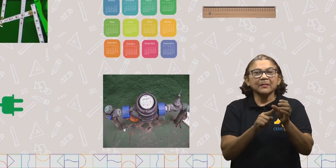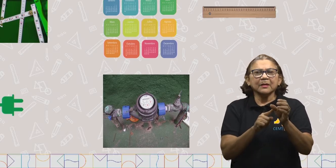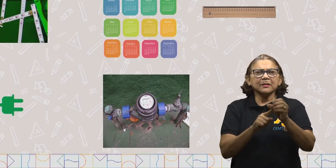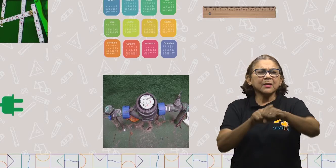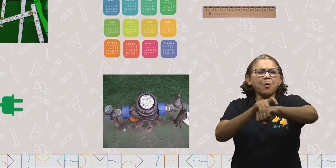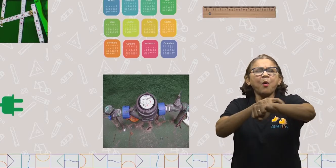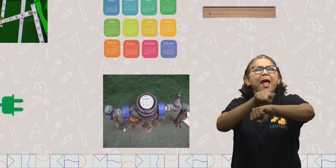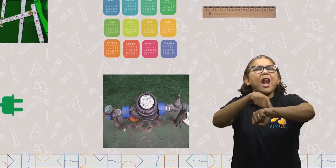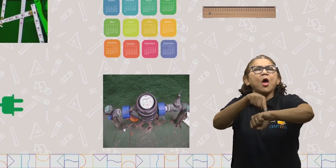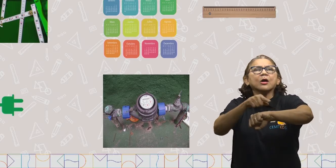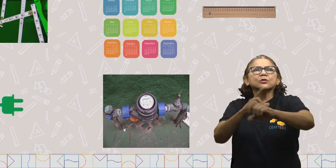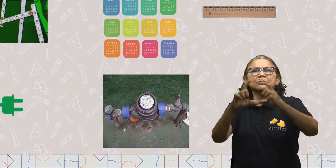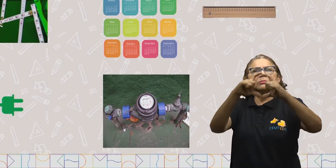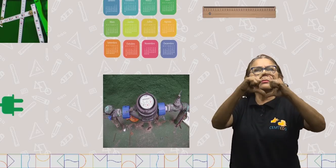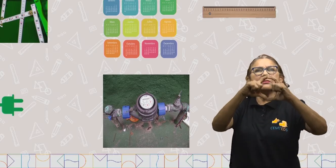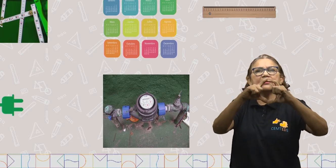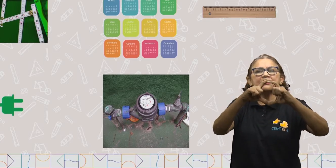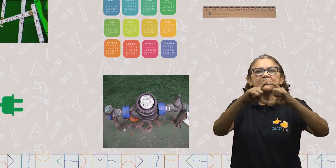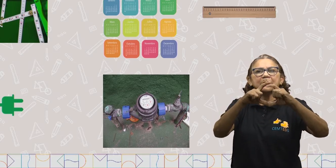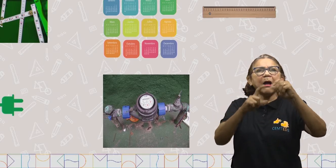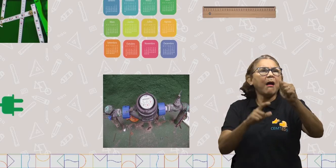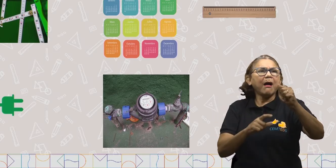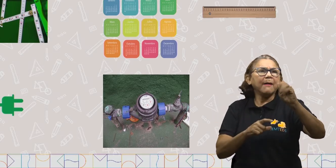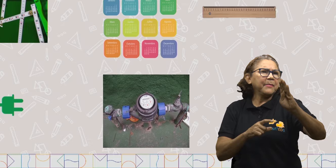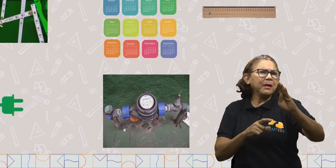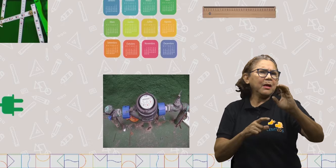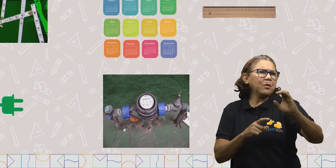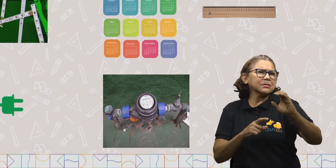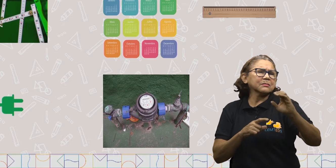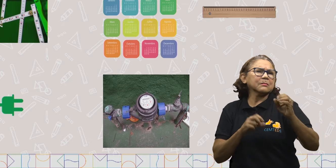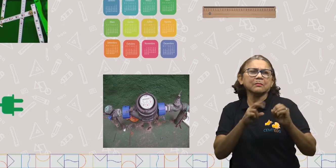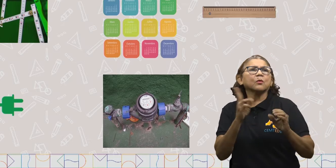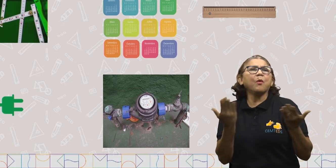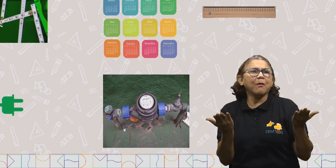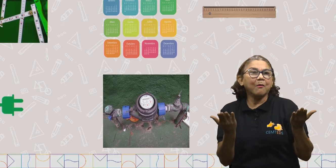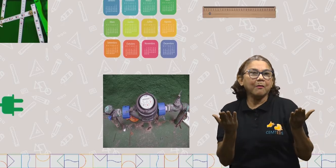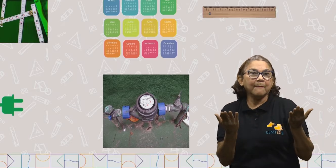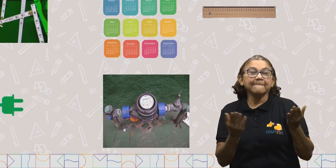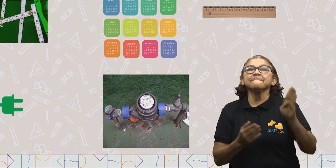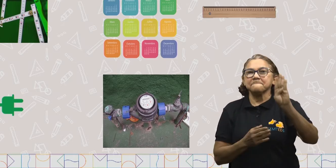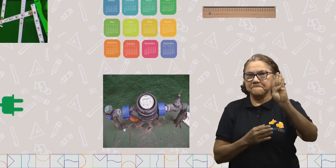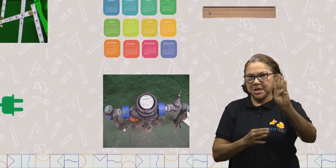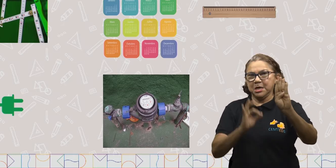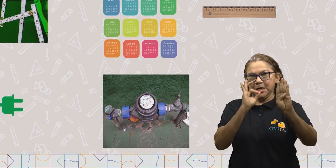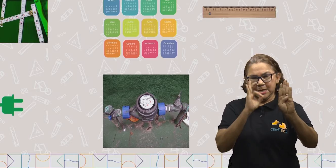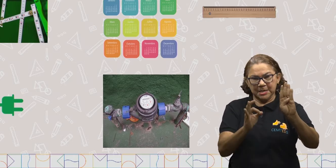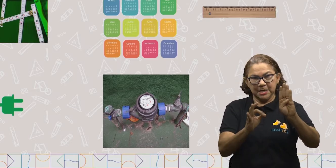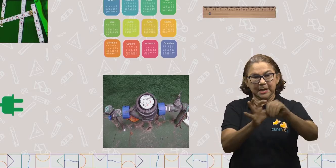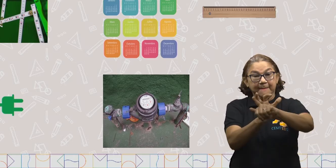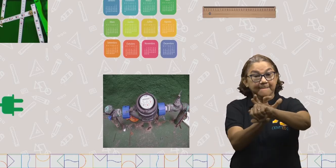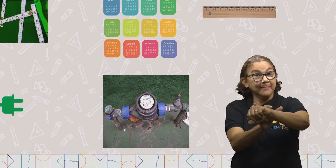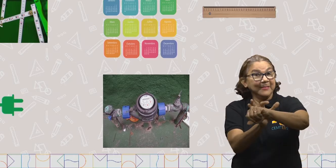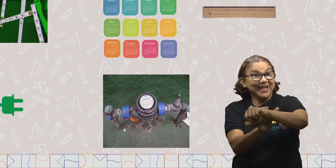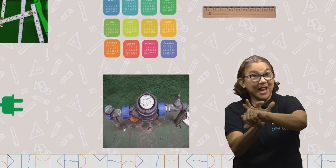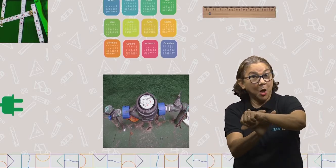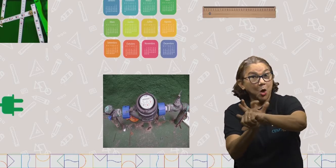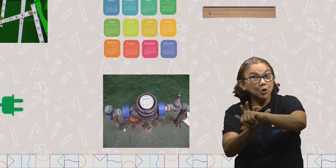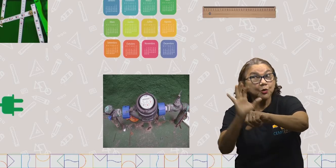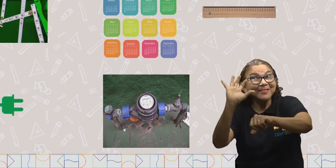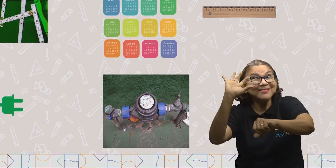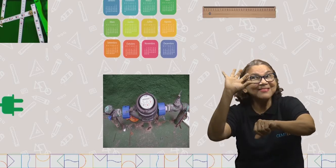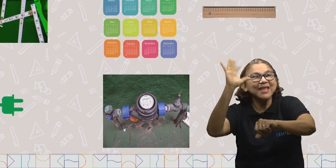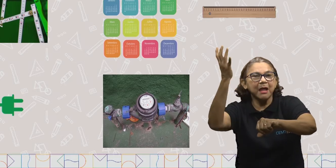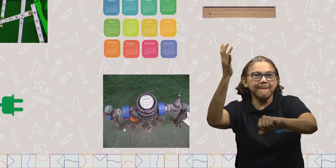das grandezas você colocou? A, B ou C? Muito bem, a letra B. O relógio mede